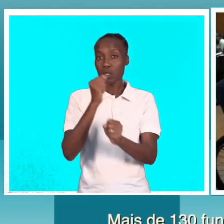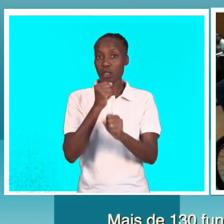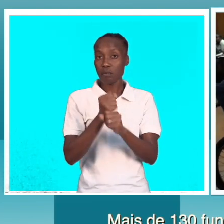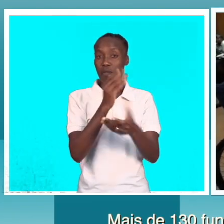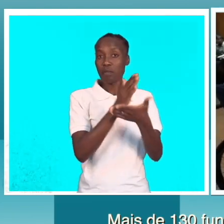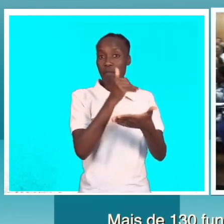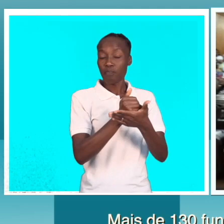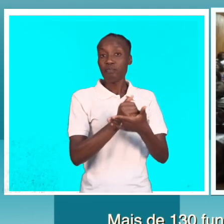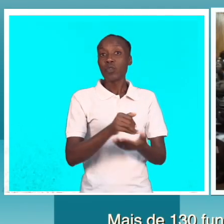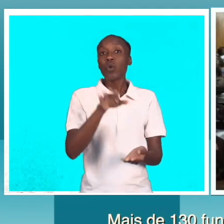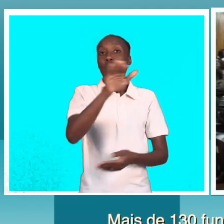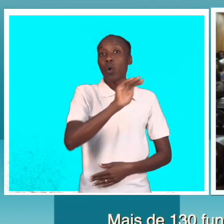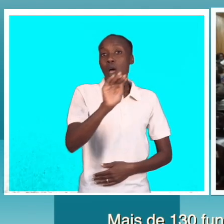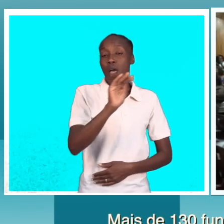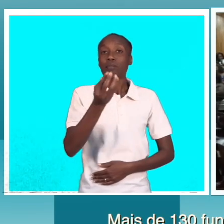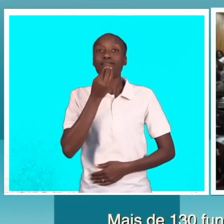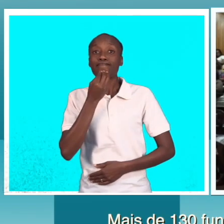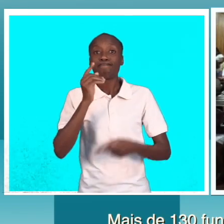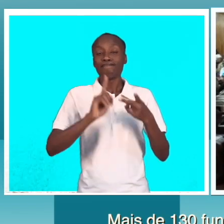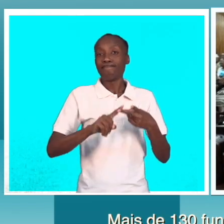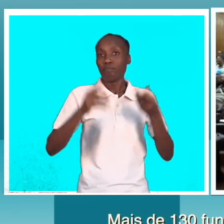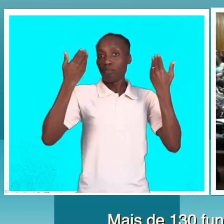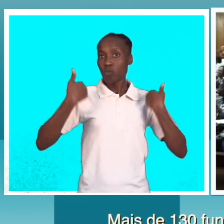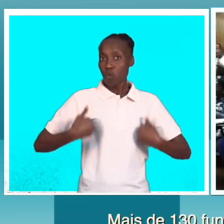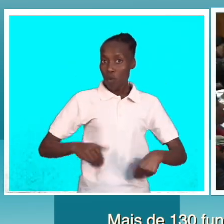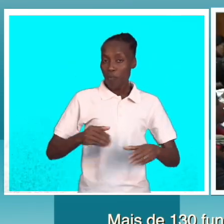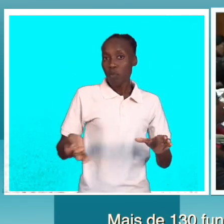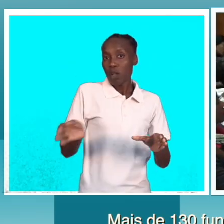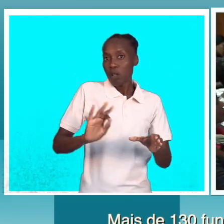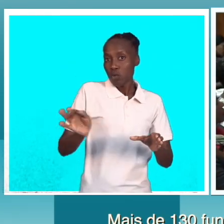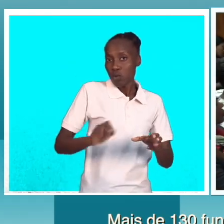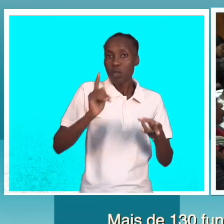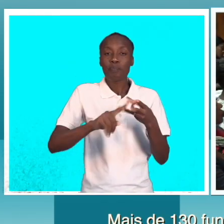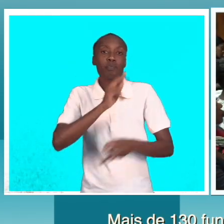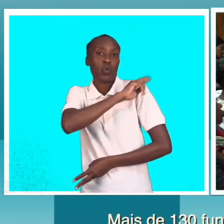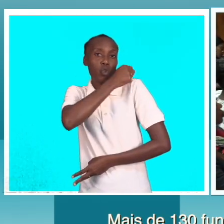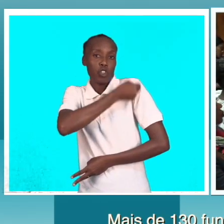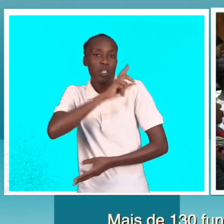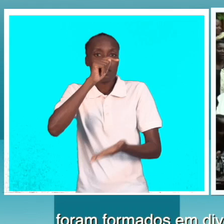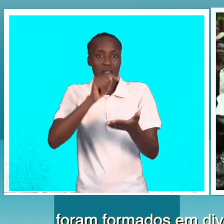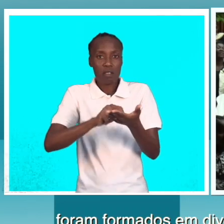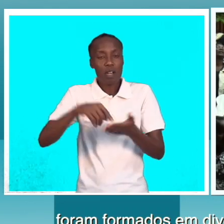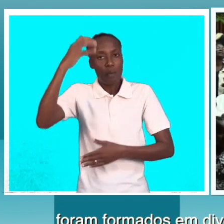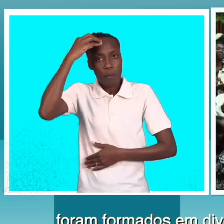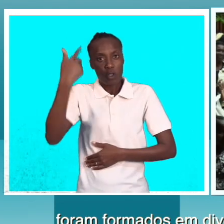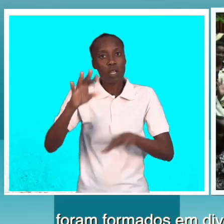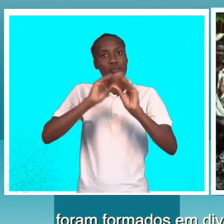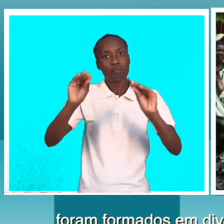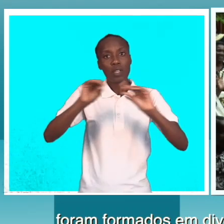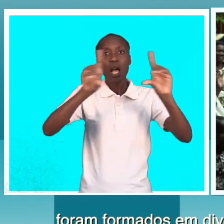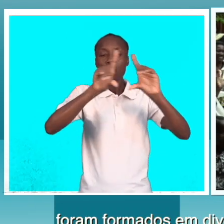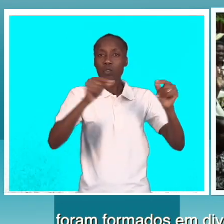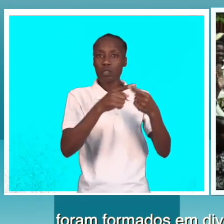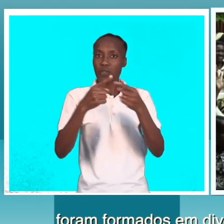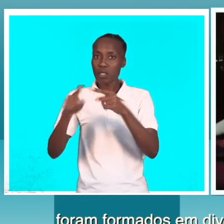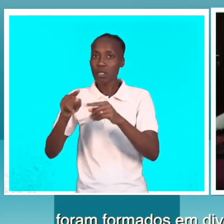funcionários de serviços de alimentação, nutrição e diadética do Hospital Central do Maputo foram formados em